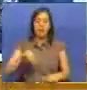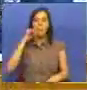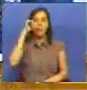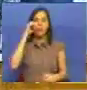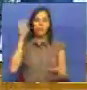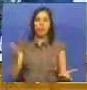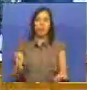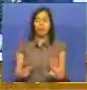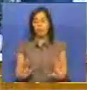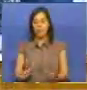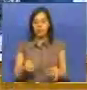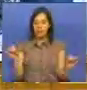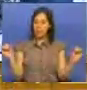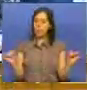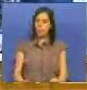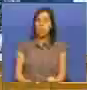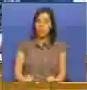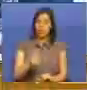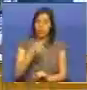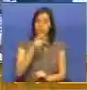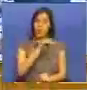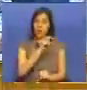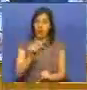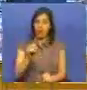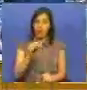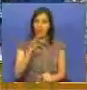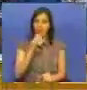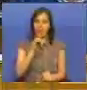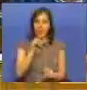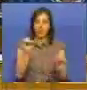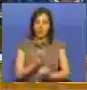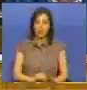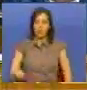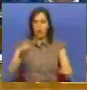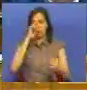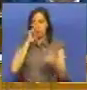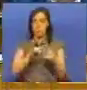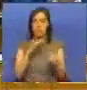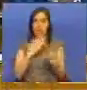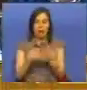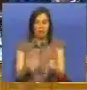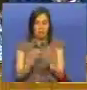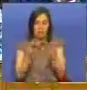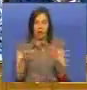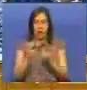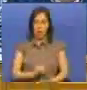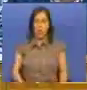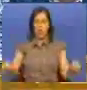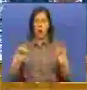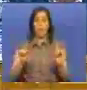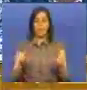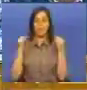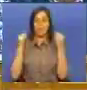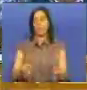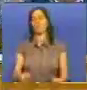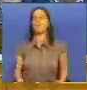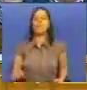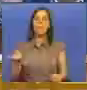E, portanto, é bem pior que Bagão Félix. Não há aqui nenhum propósito de tornar comum. Depois,